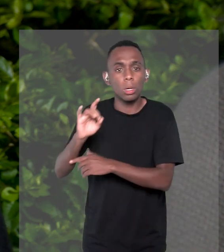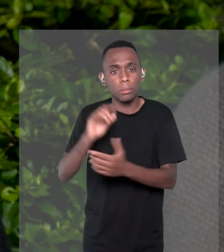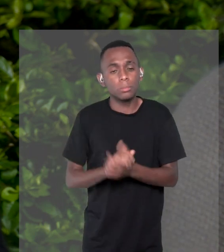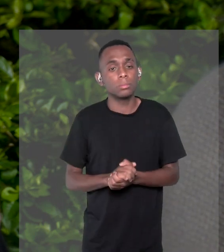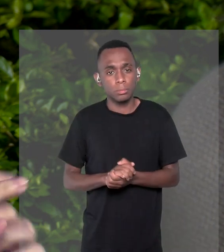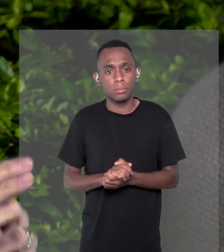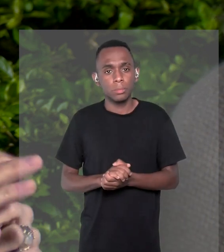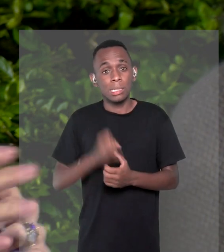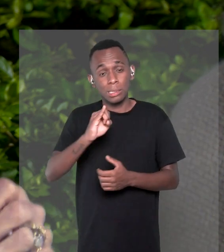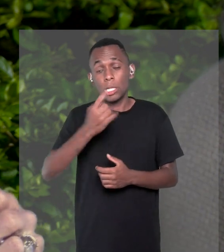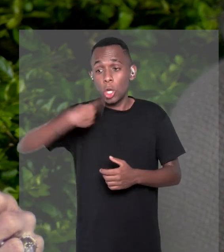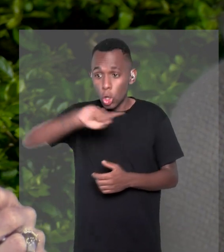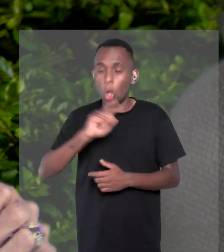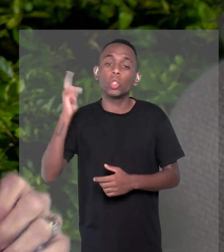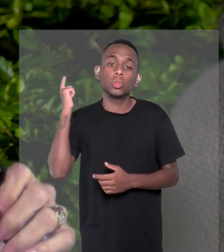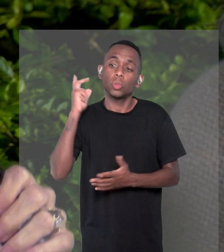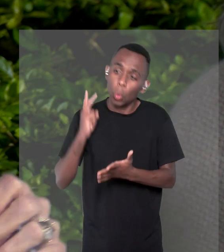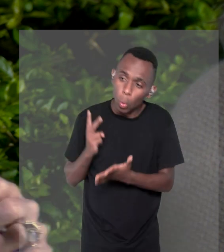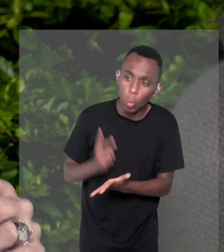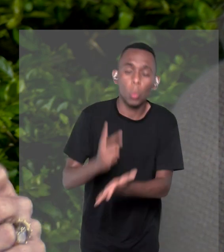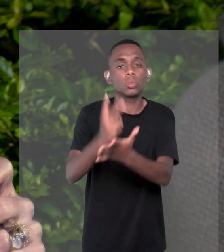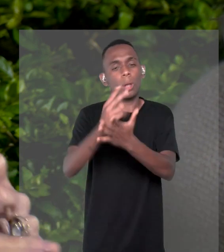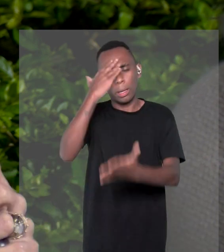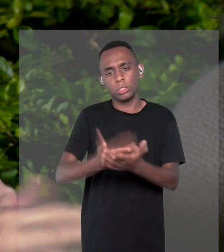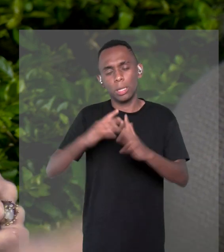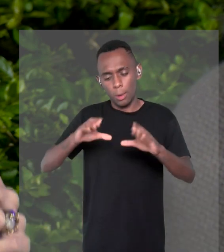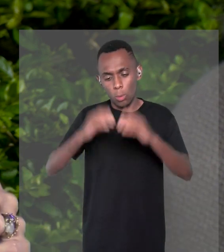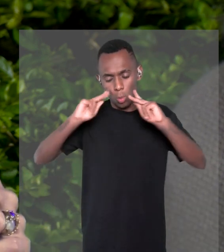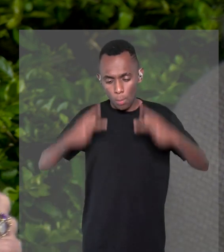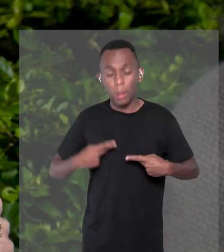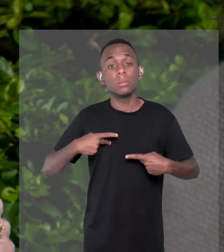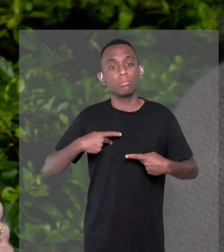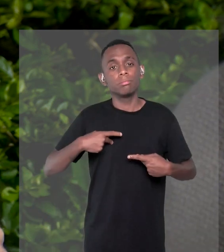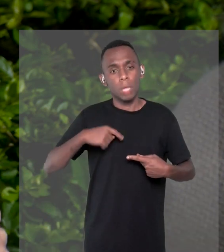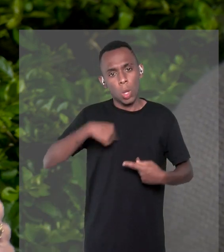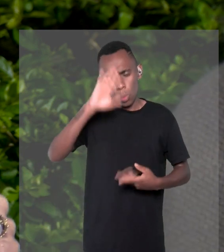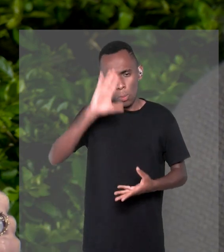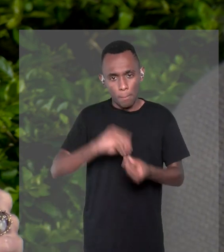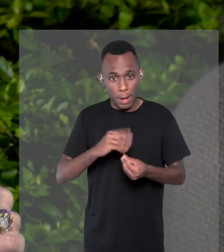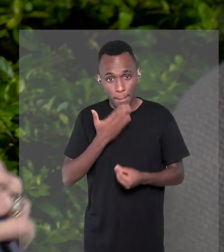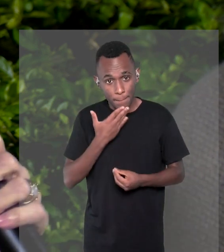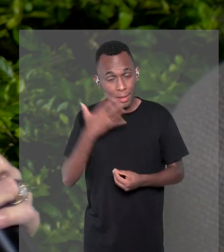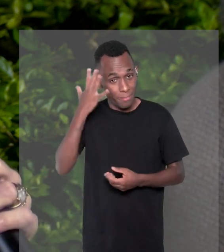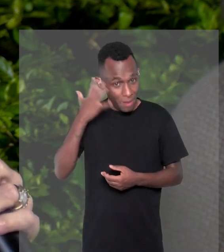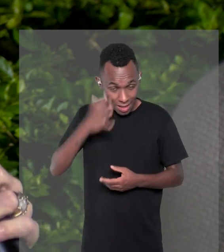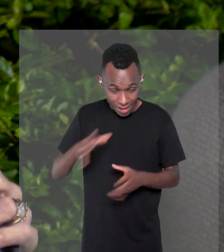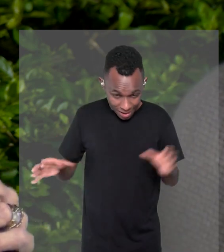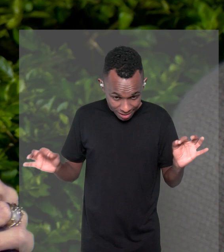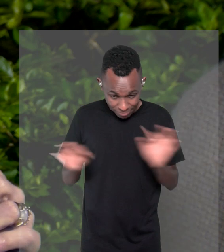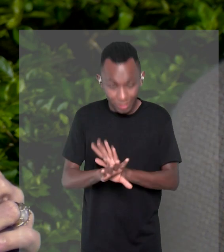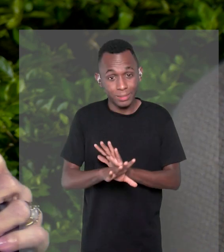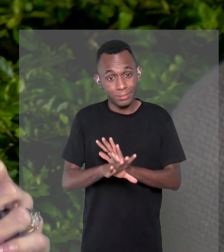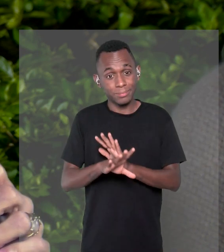anos. Outro dia eu dizia, e nós mulheres ainda estamos nessa. Com 50 a gente fica centenário, os homens ficam maduros,